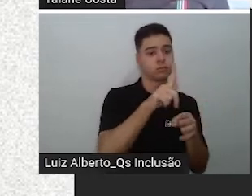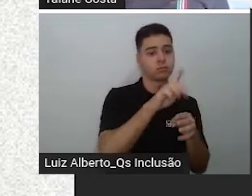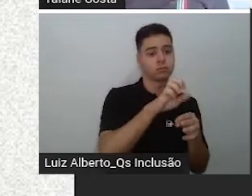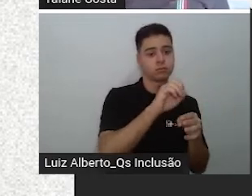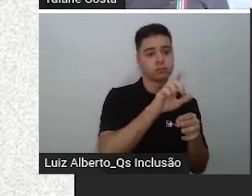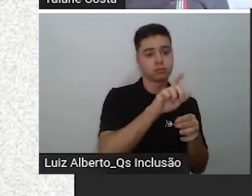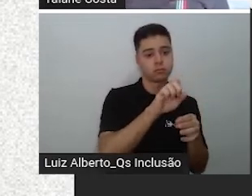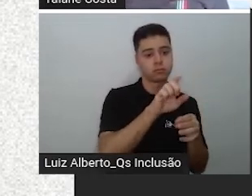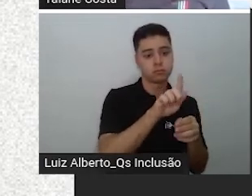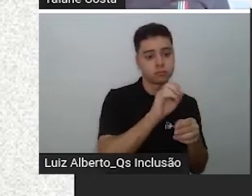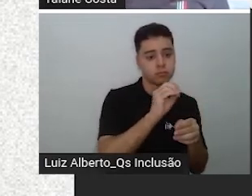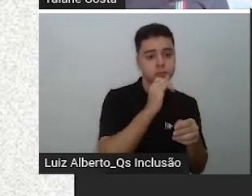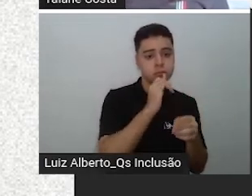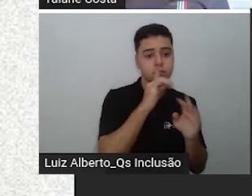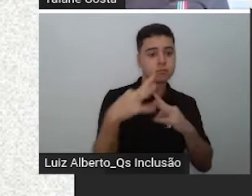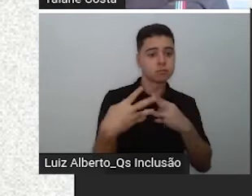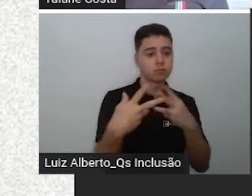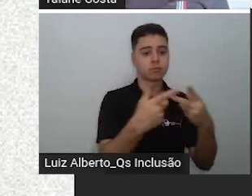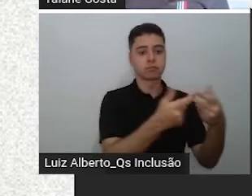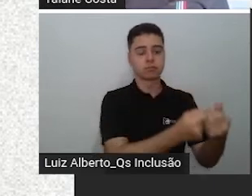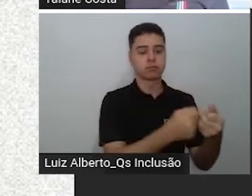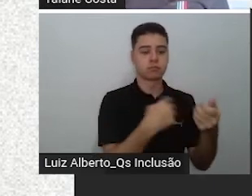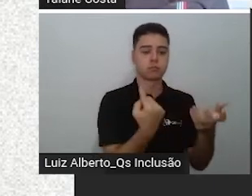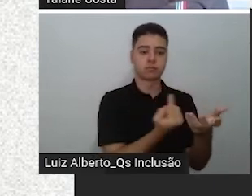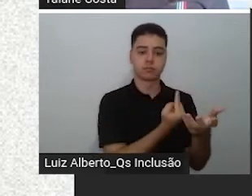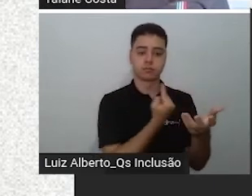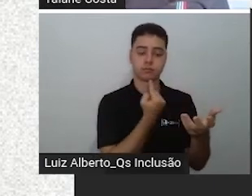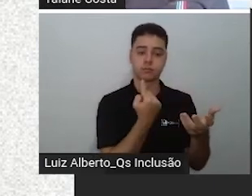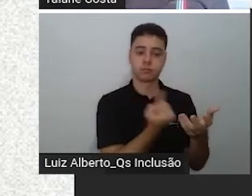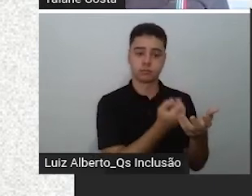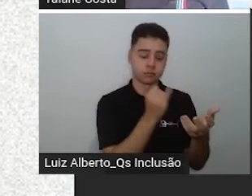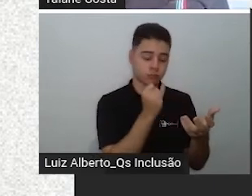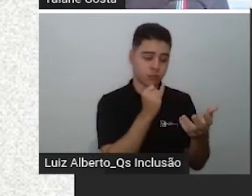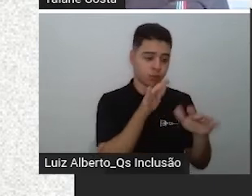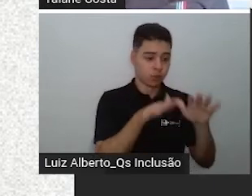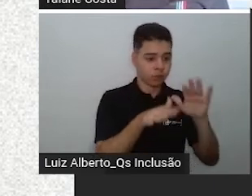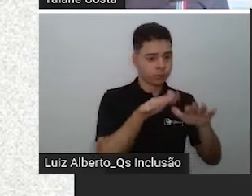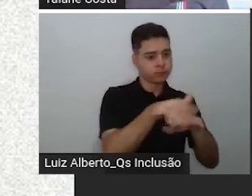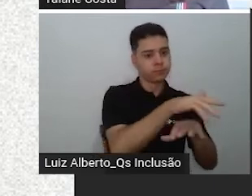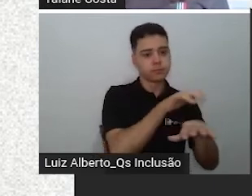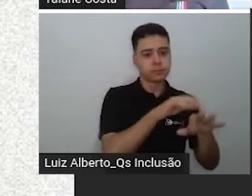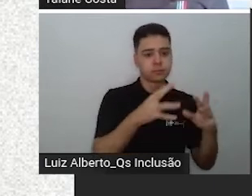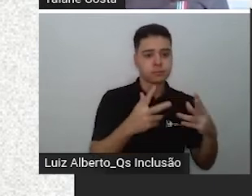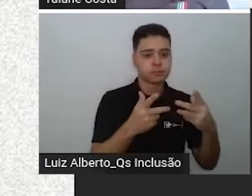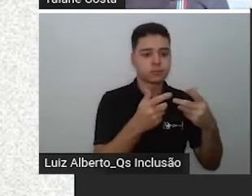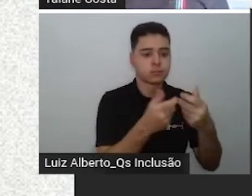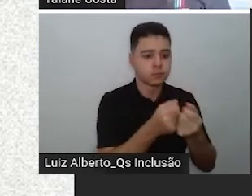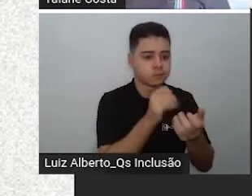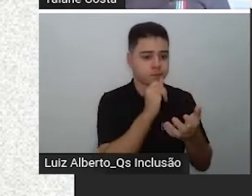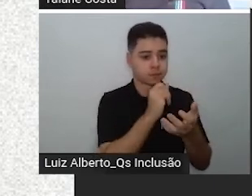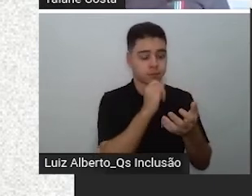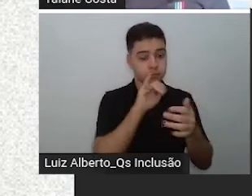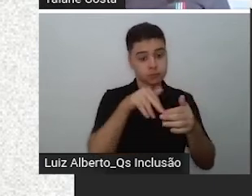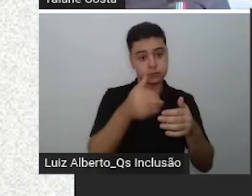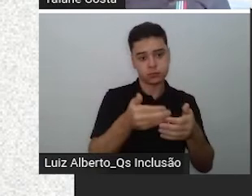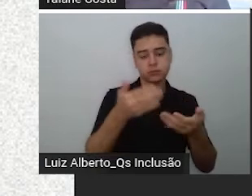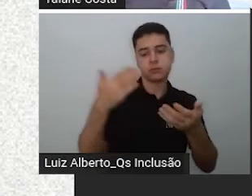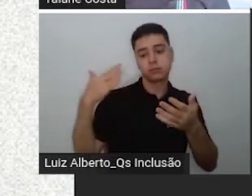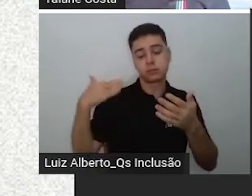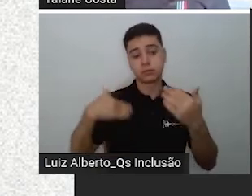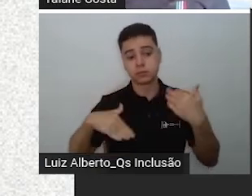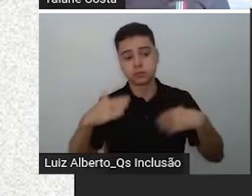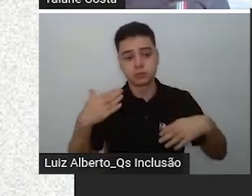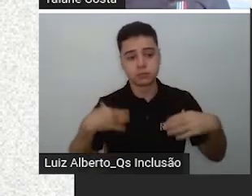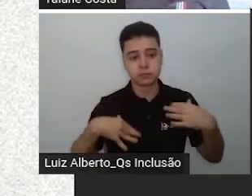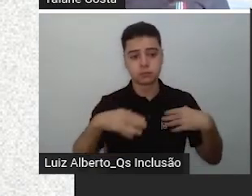enfim, vai muito da área, e a visita guiada pode ser